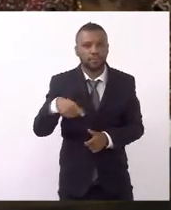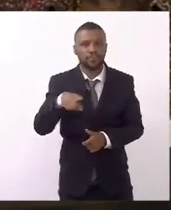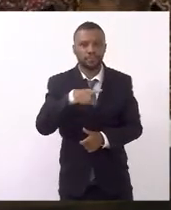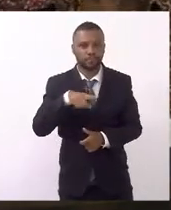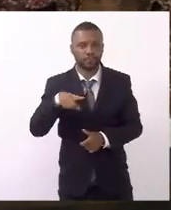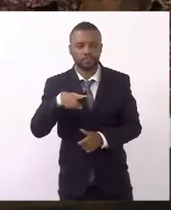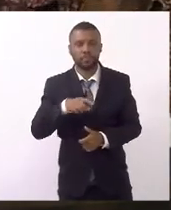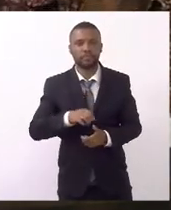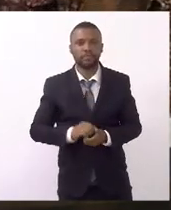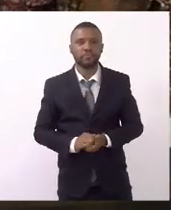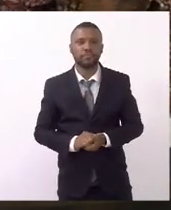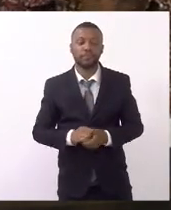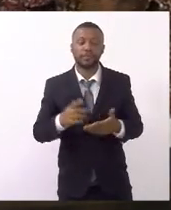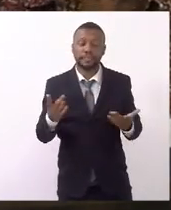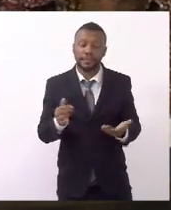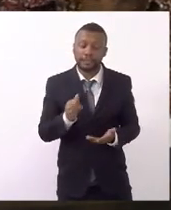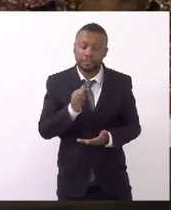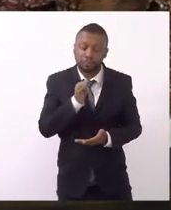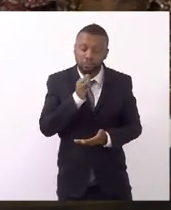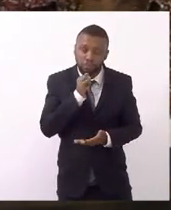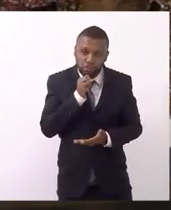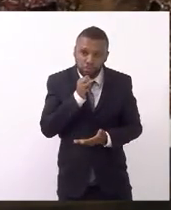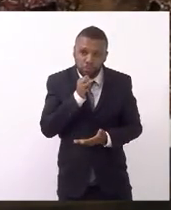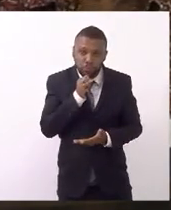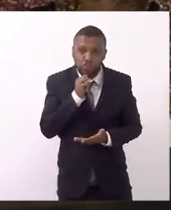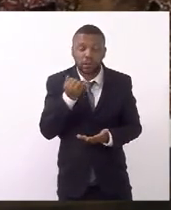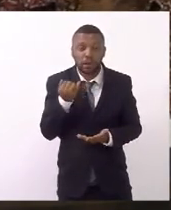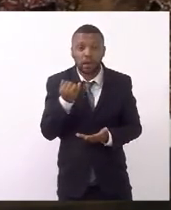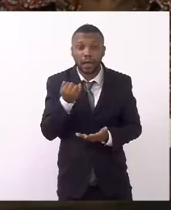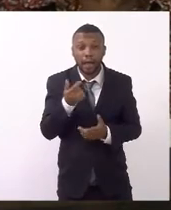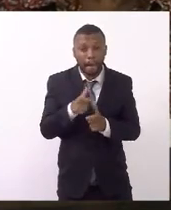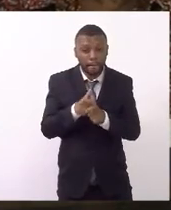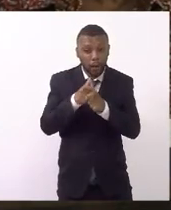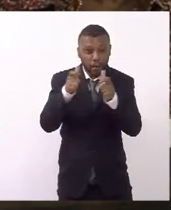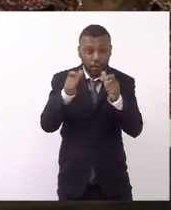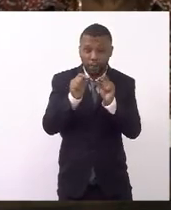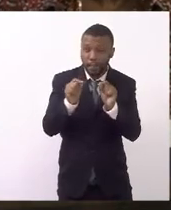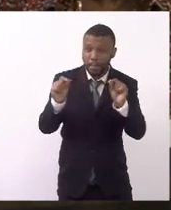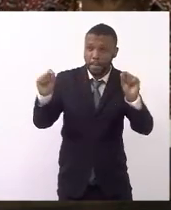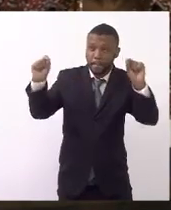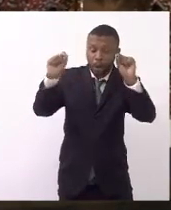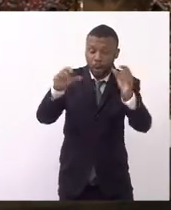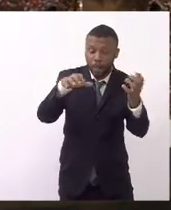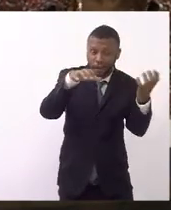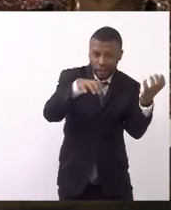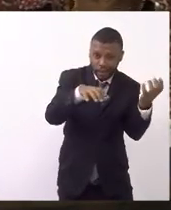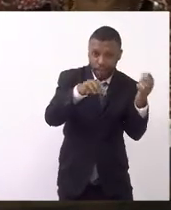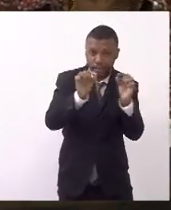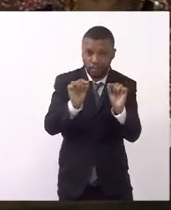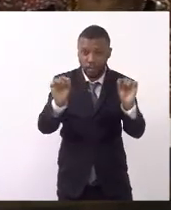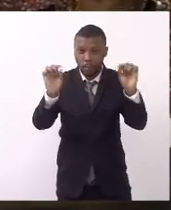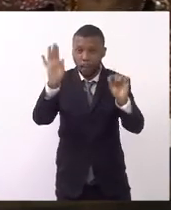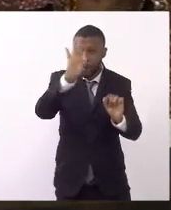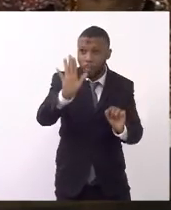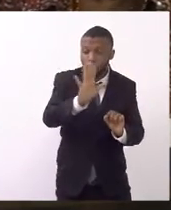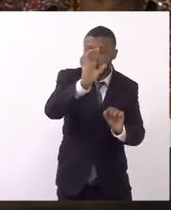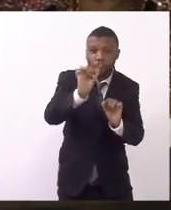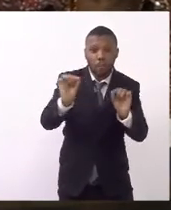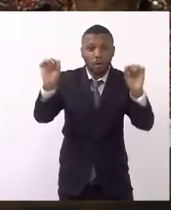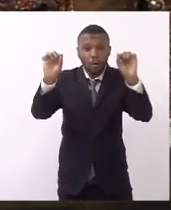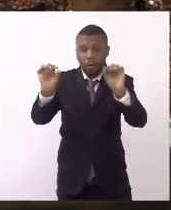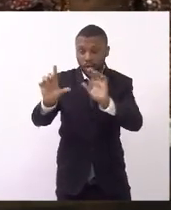e ir lamentavelmente as casas legislativas e portanto as suas leis elas